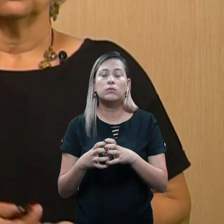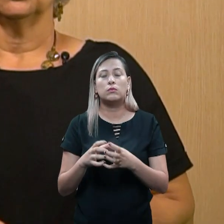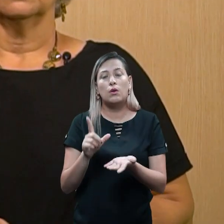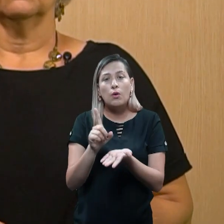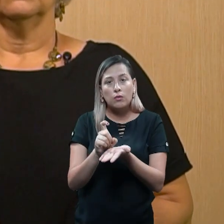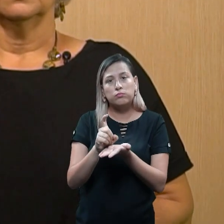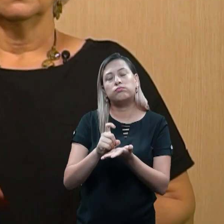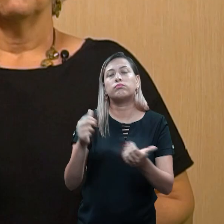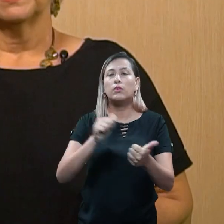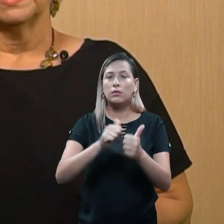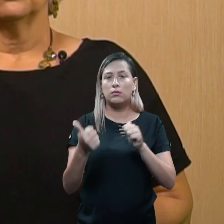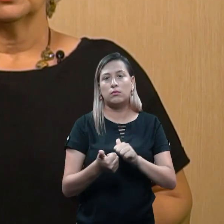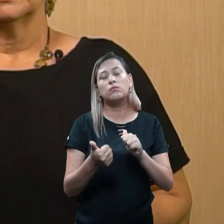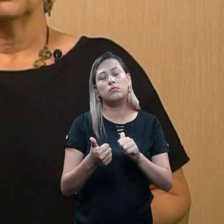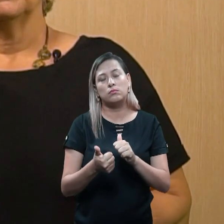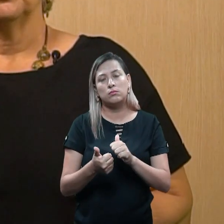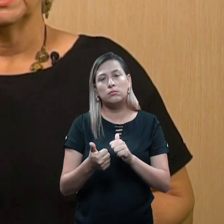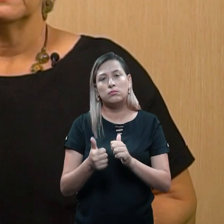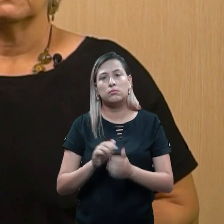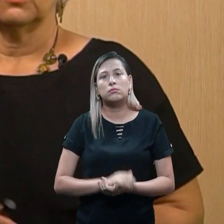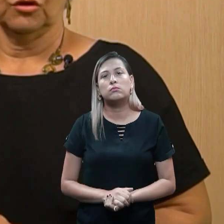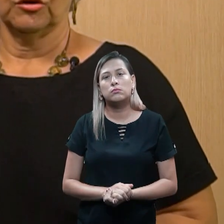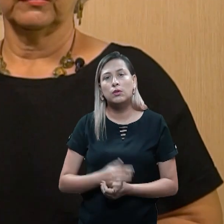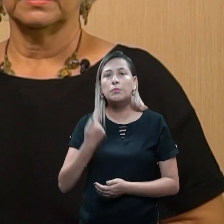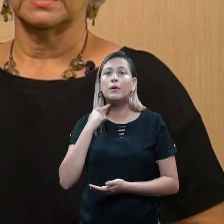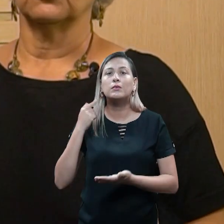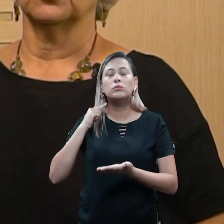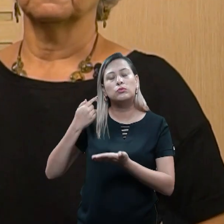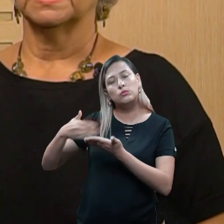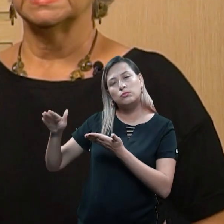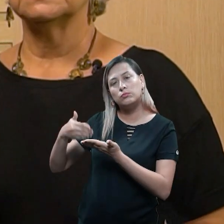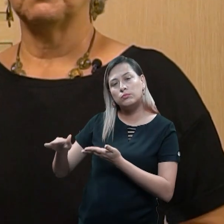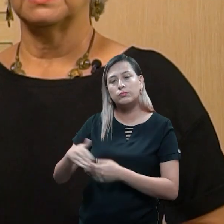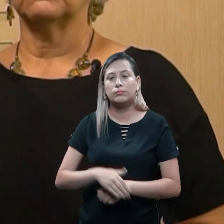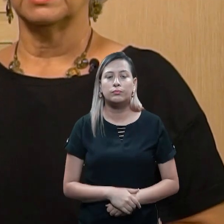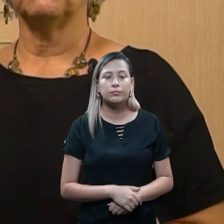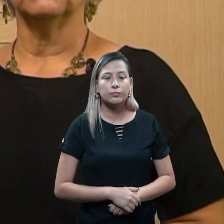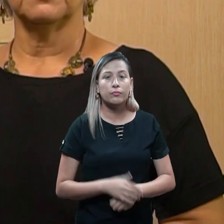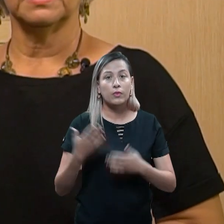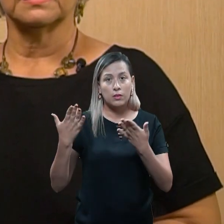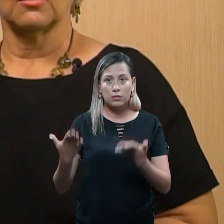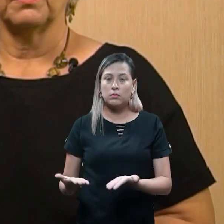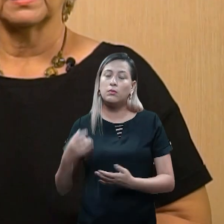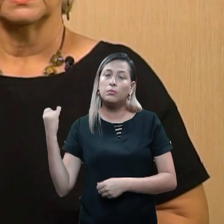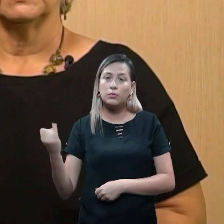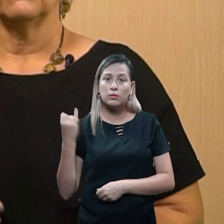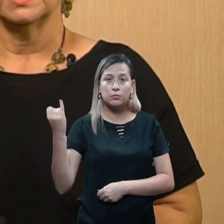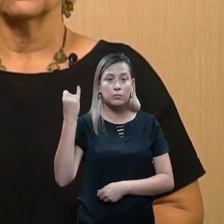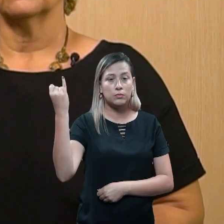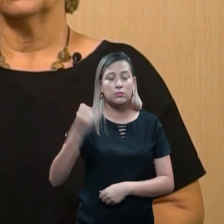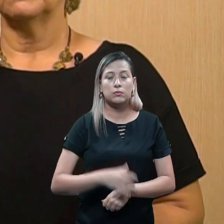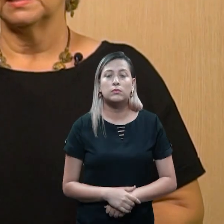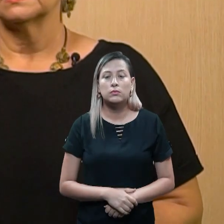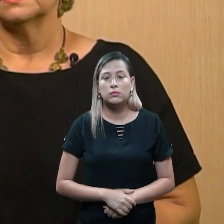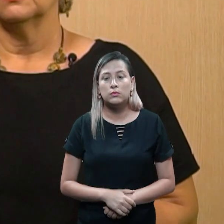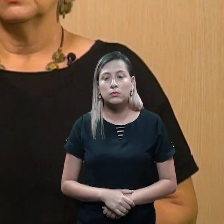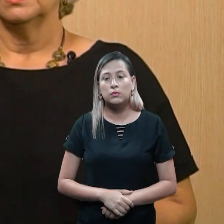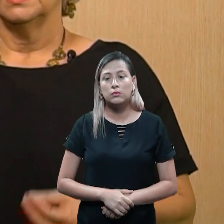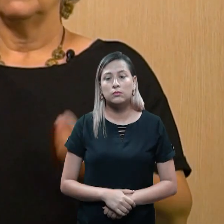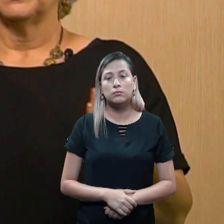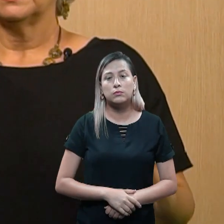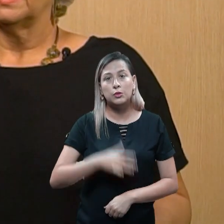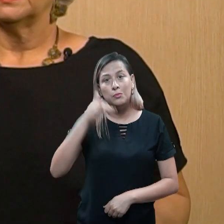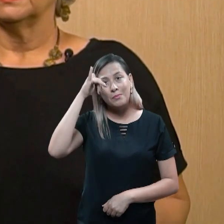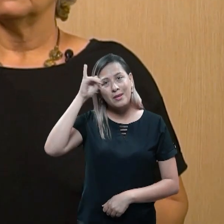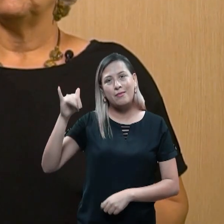essa região, para retirada de impurezas e oleosidade. Esse passo é fundamental para que não haja contaminação